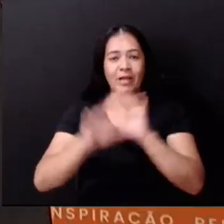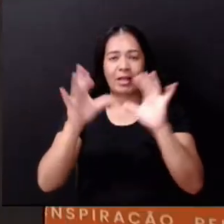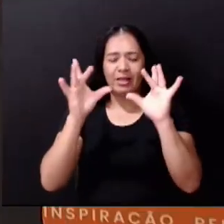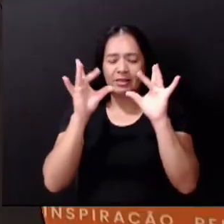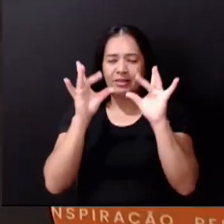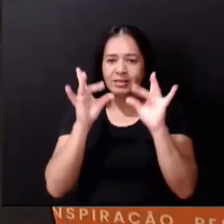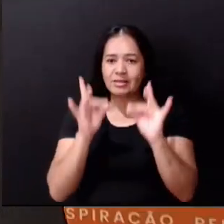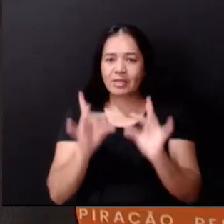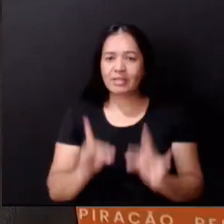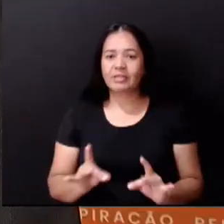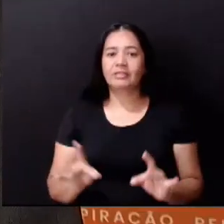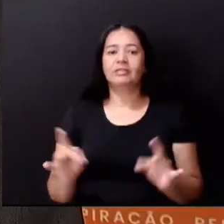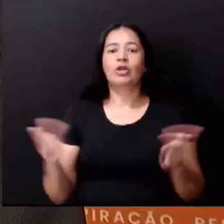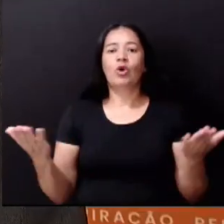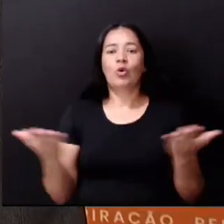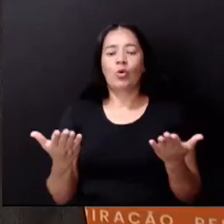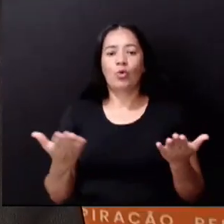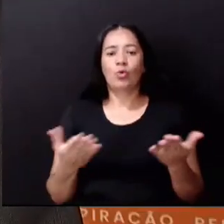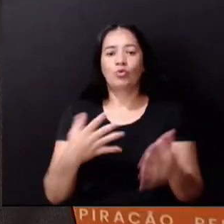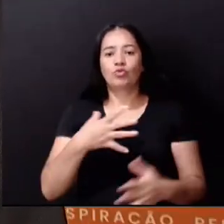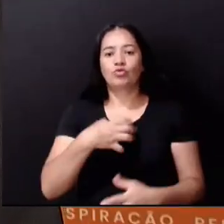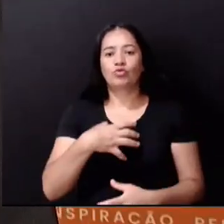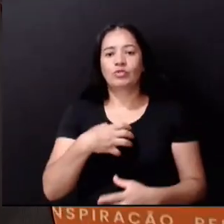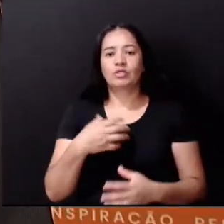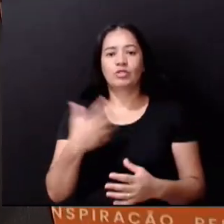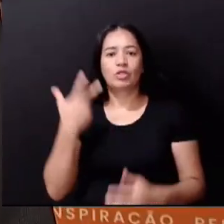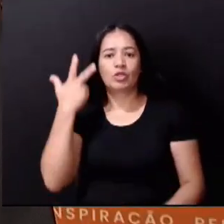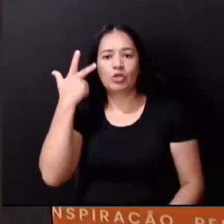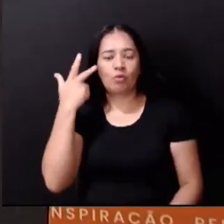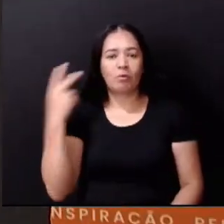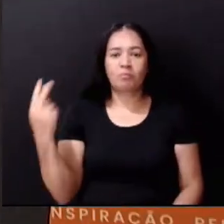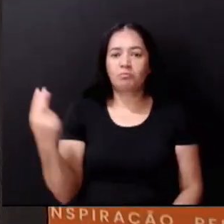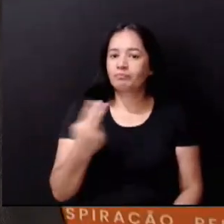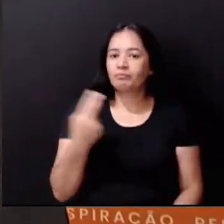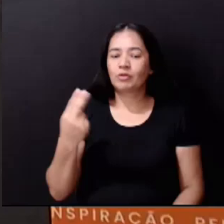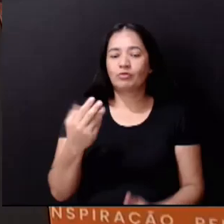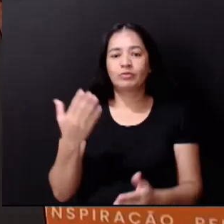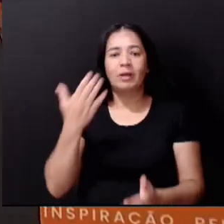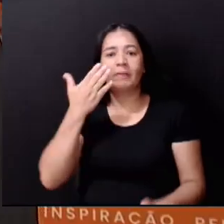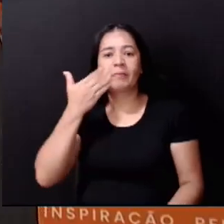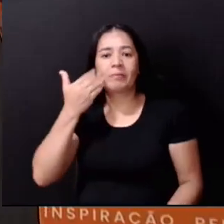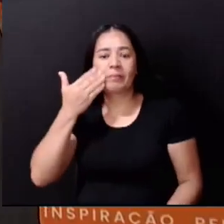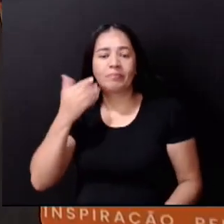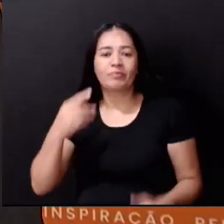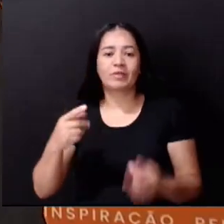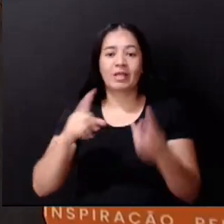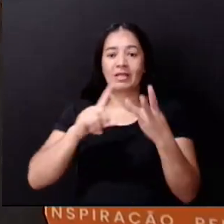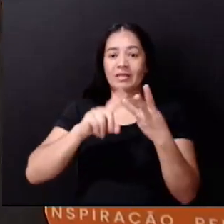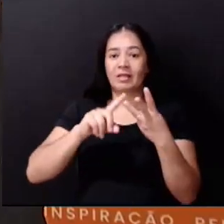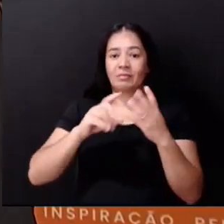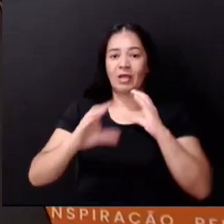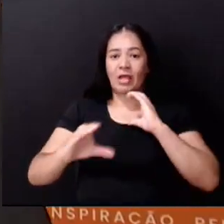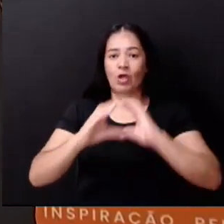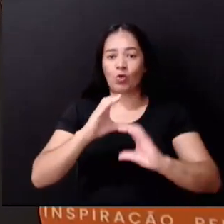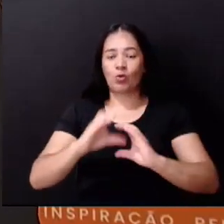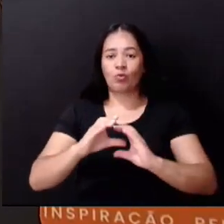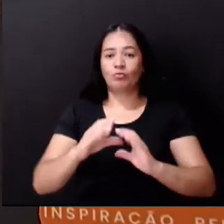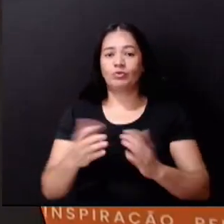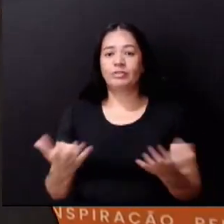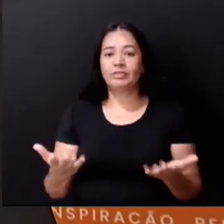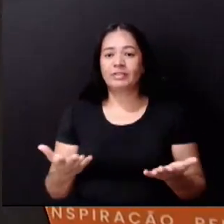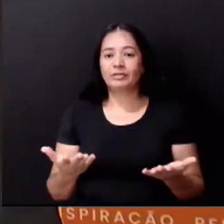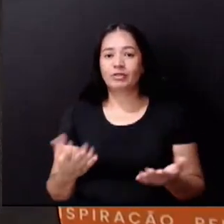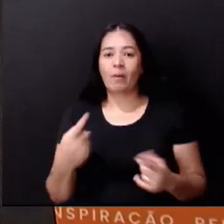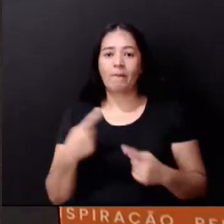hoje os sensores tradicionais não conseguem extrair. E a parte da comunicação quântica, uma vez que nós temos a informação